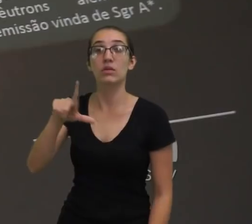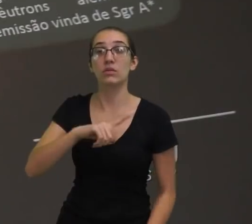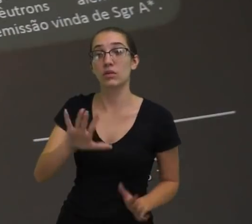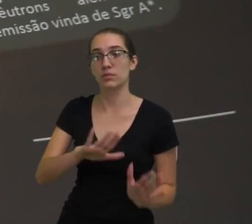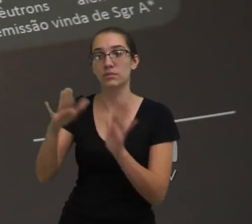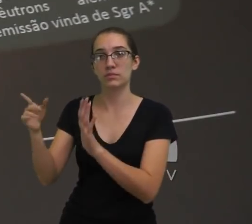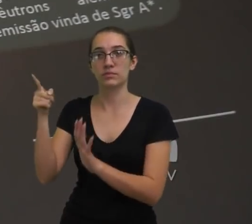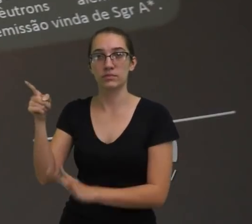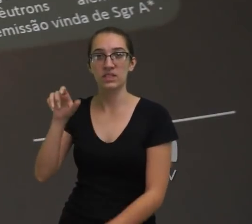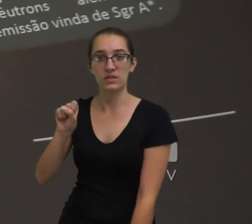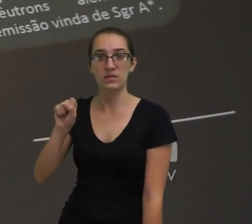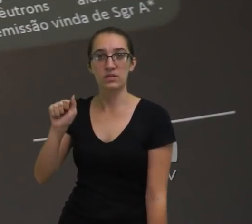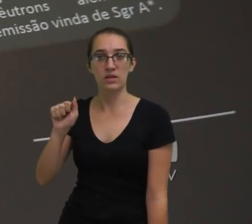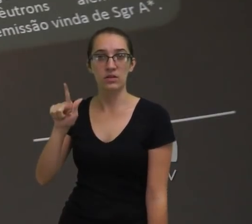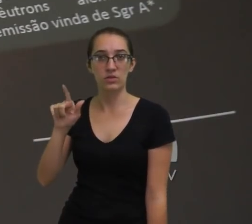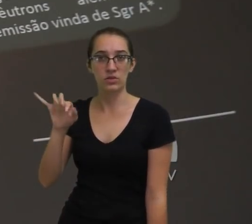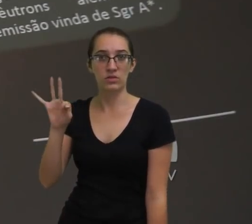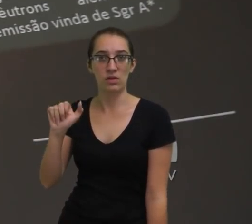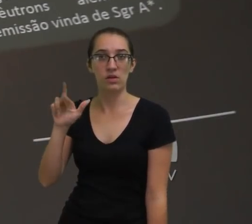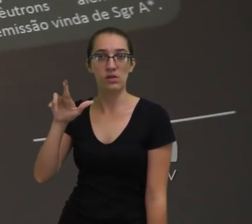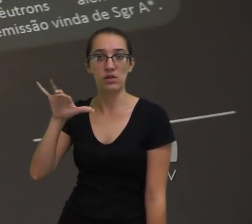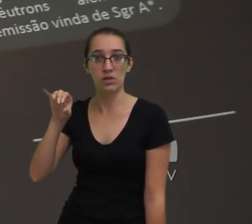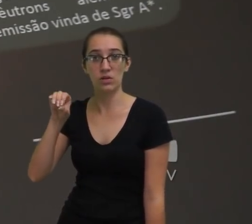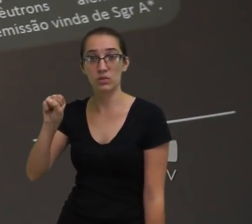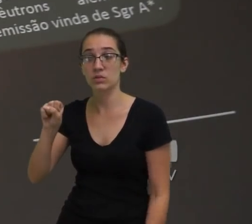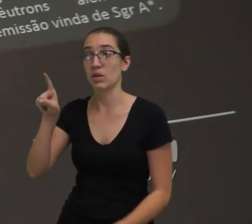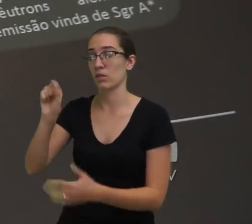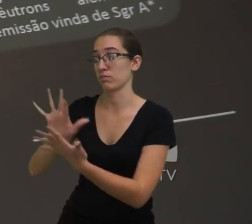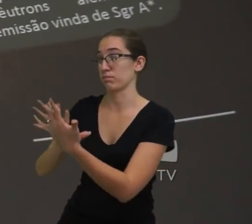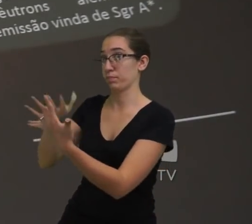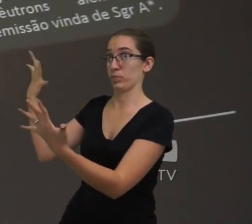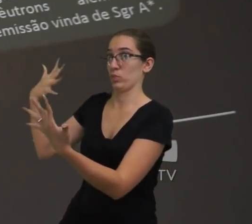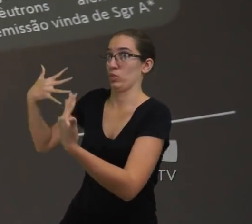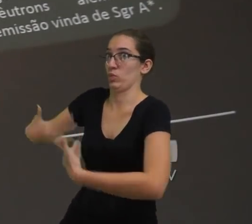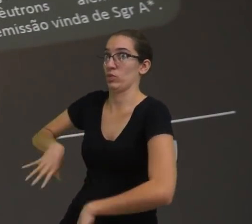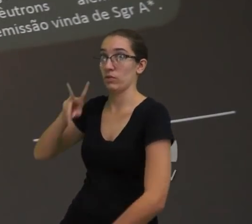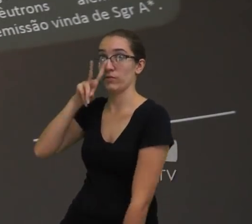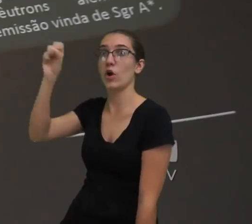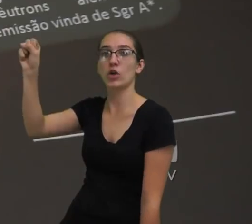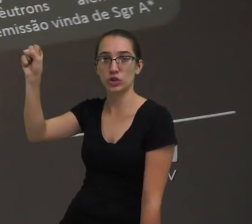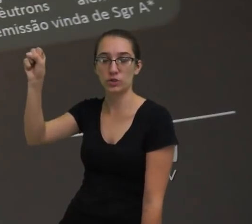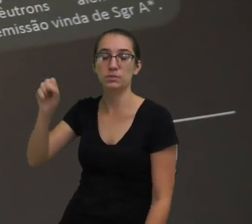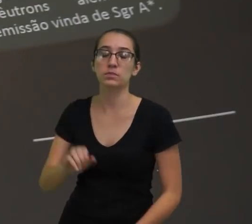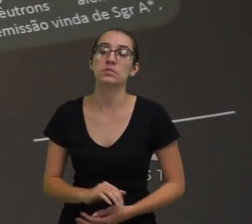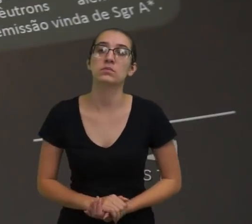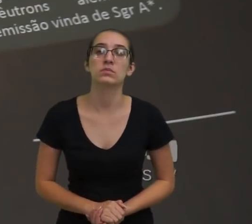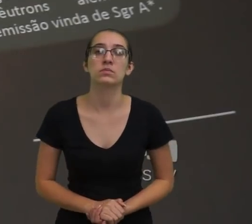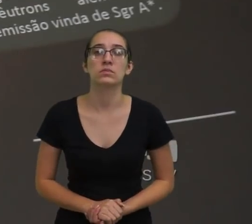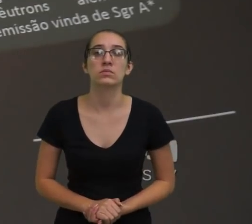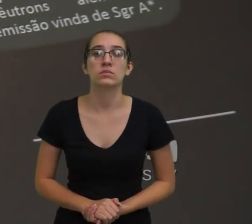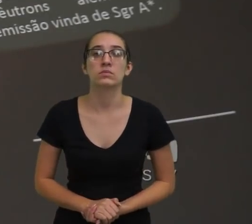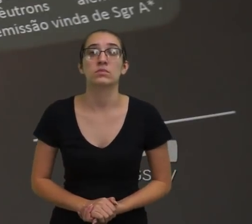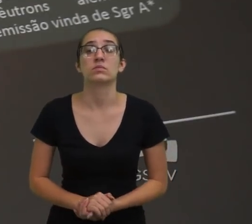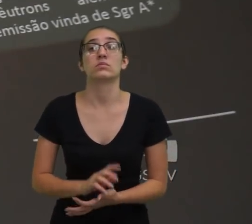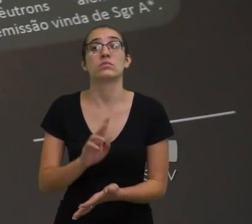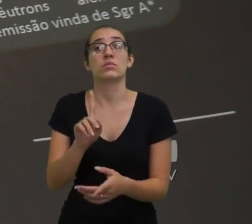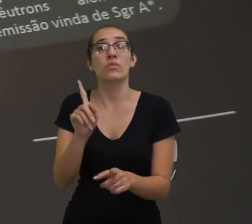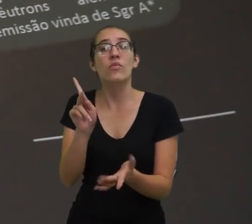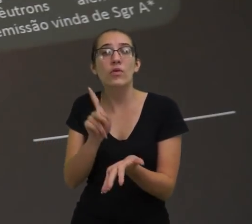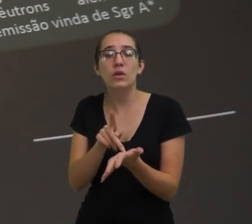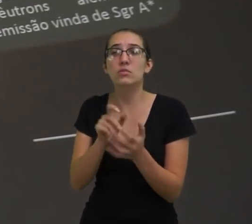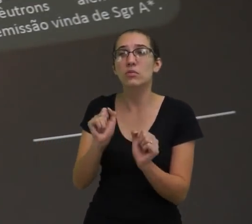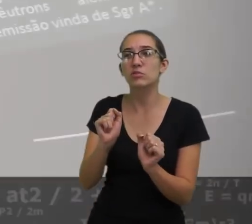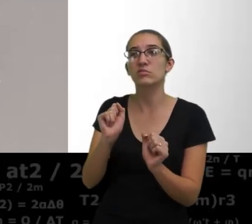tá? E não tem, a priori, pode ser que tenha uma estrela de nêutrons lá em Sagitários A estrela.